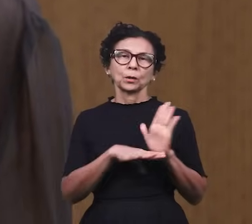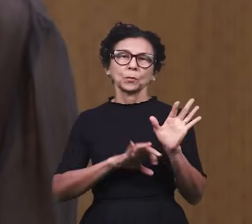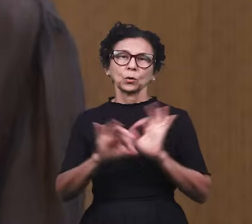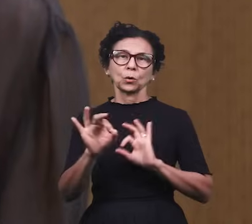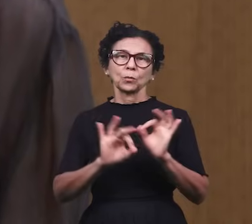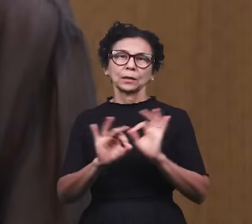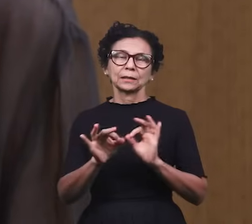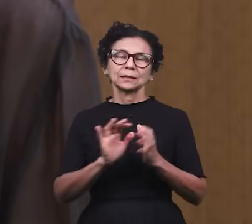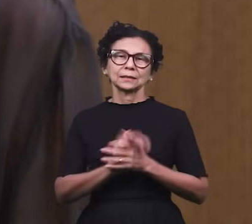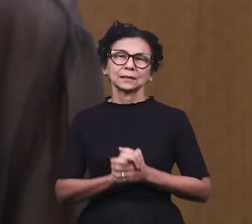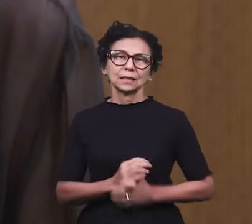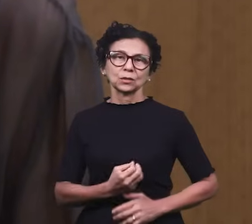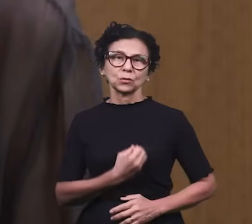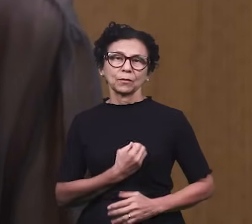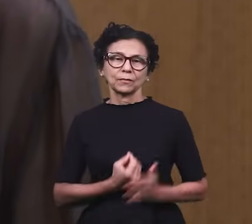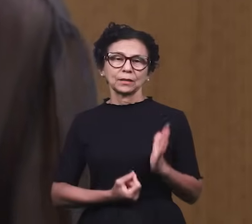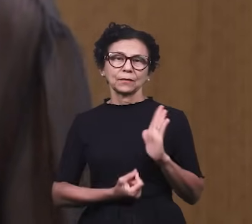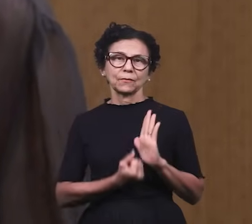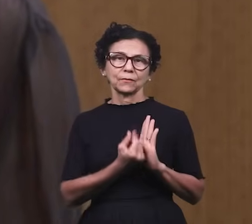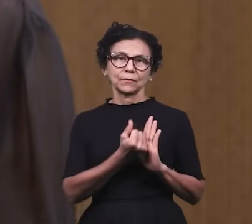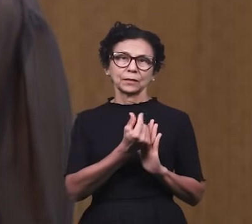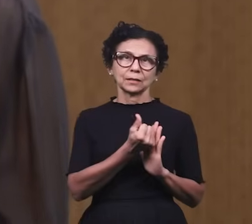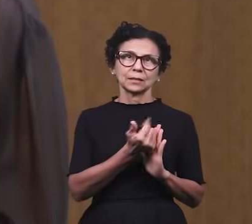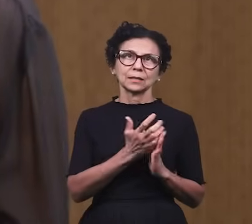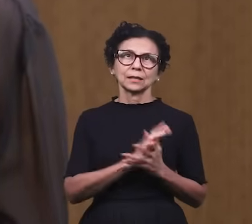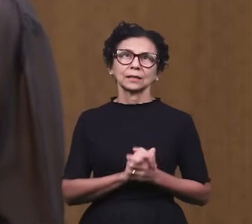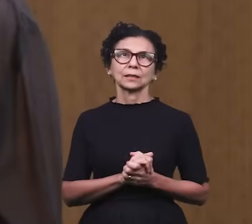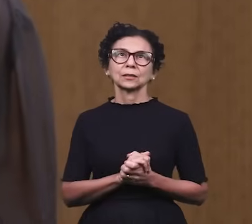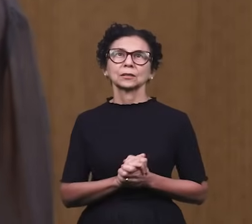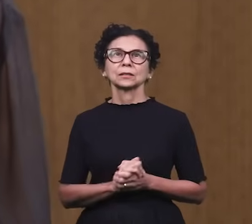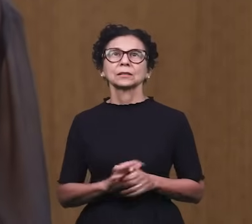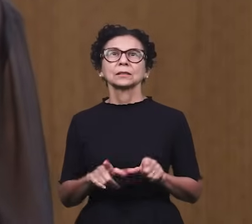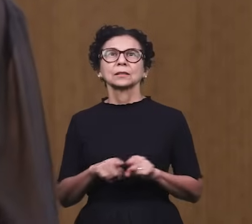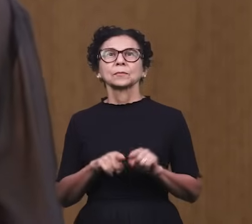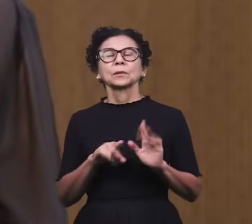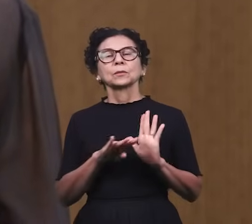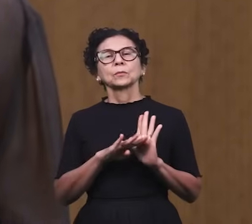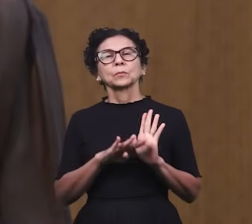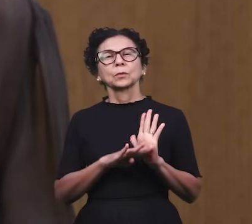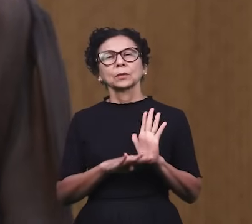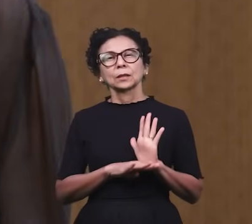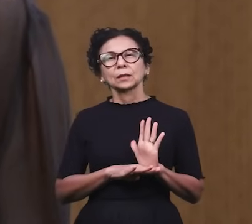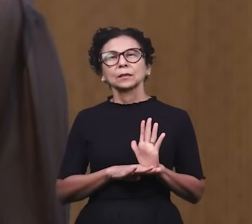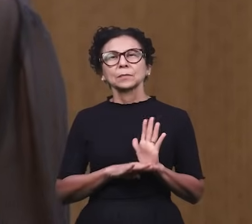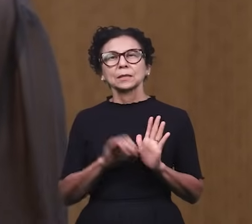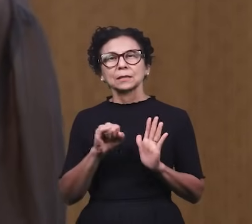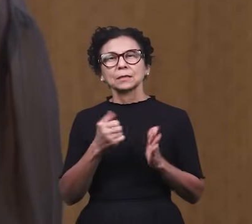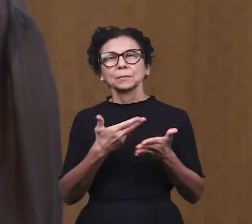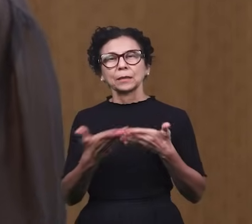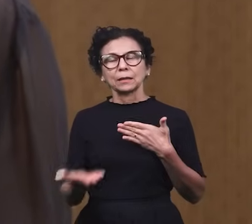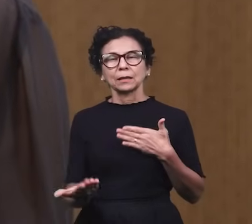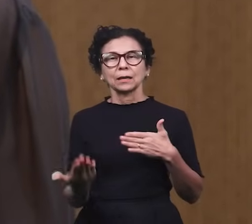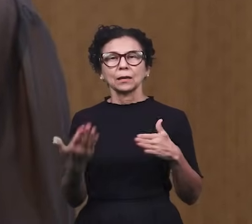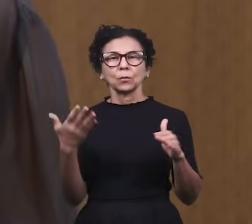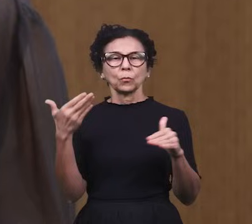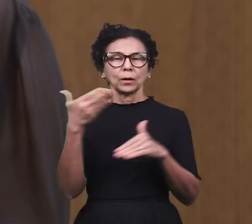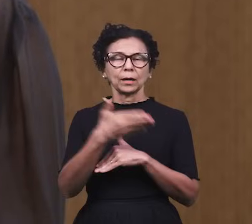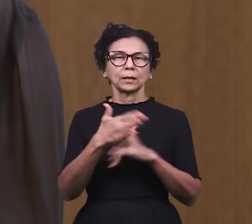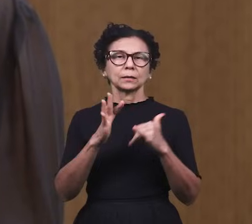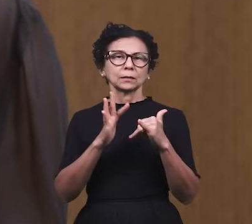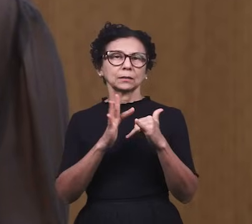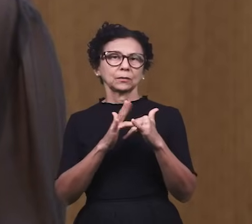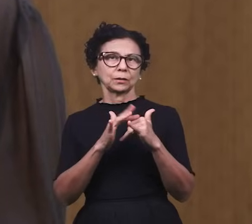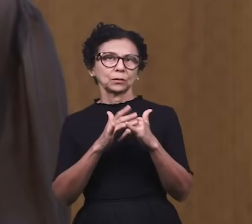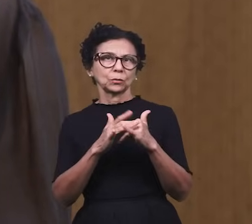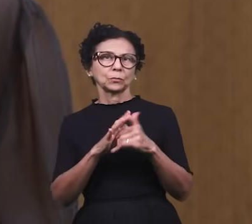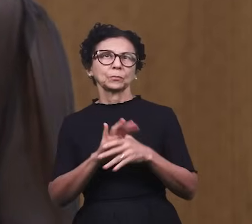financeira já aqui nos Dias da Minha Mocidade, que também tem um pouco a ver, né, com o programa de hoje. Então, se você ainda não assistiu, clica lá aí no